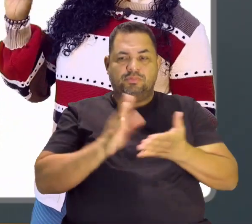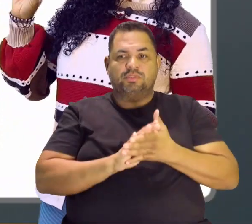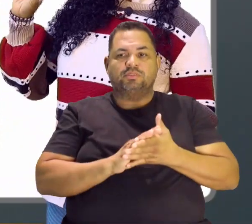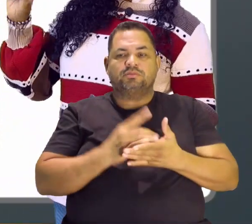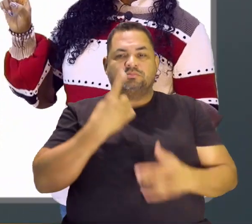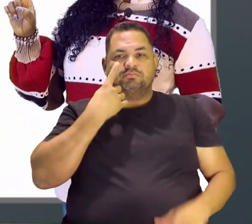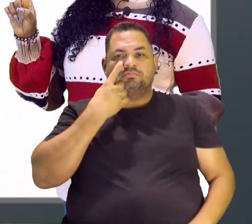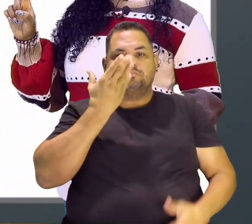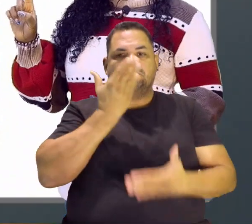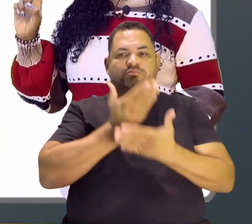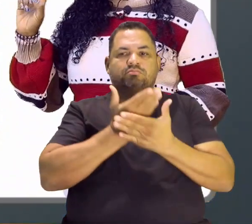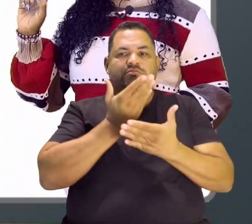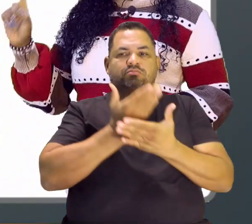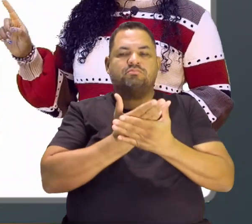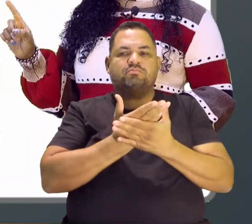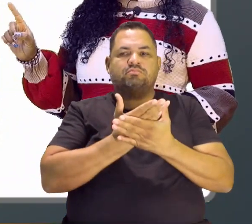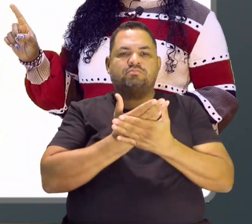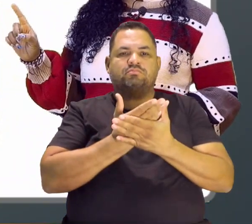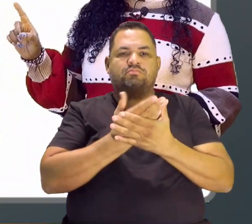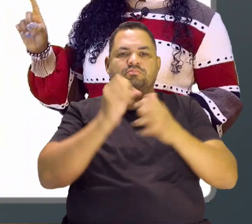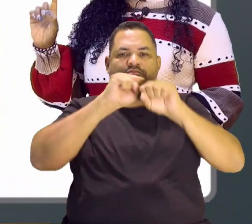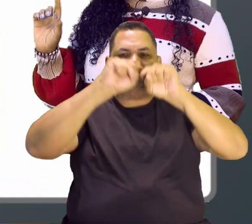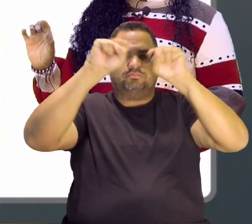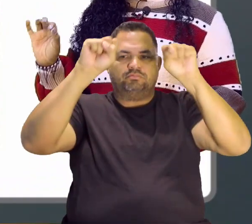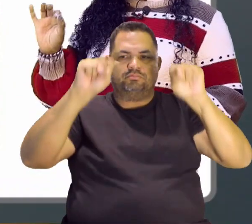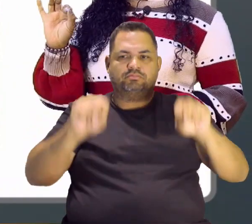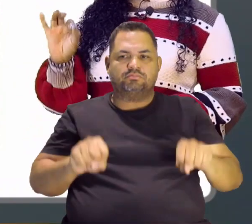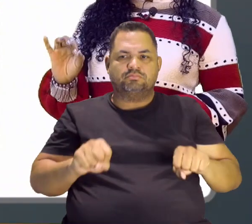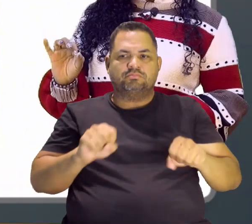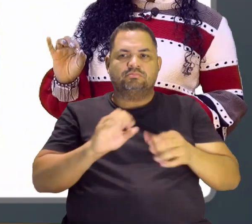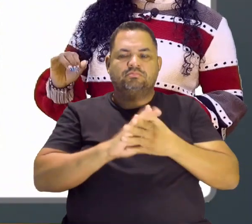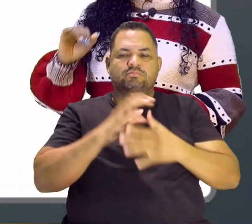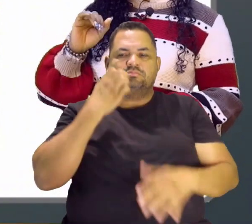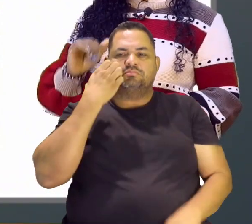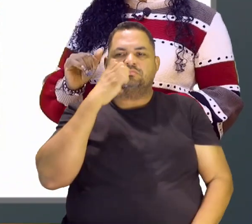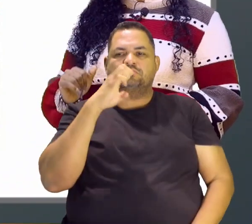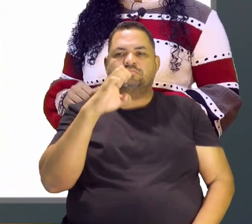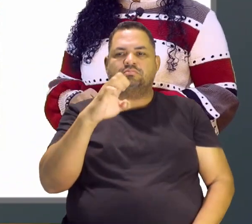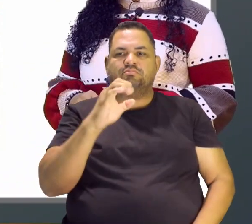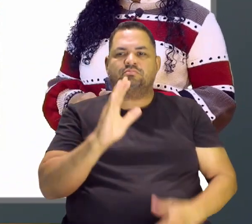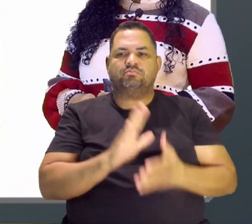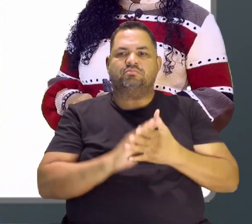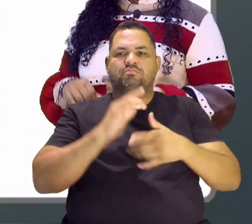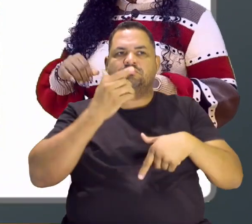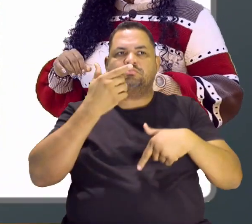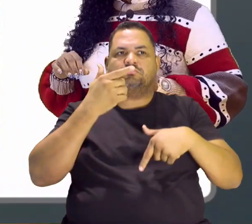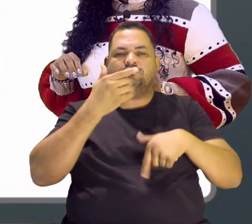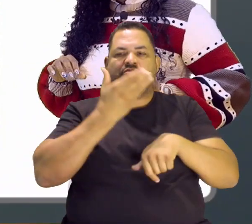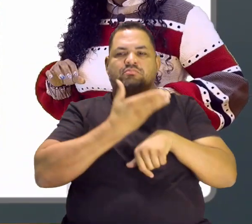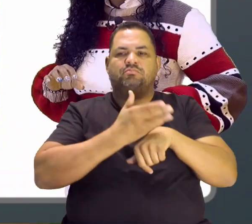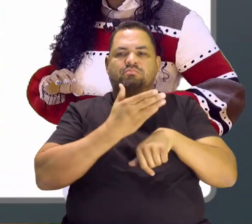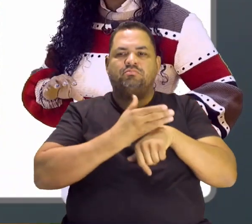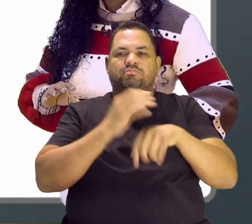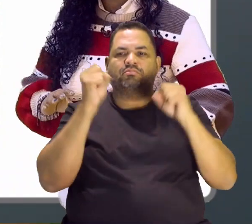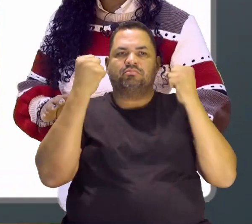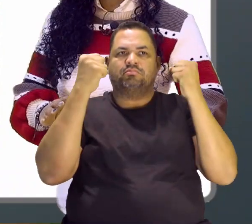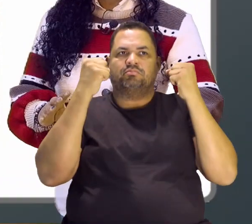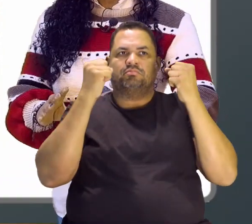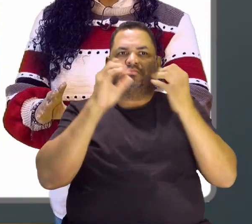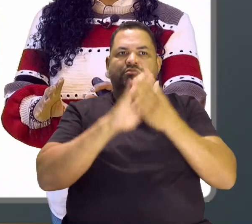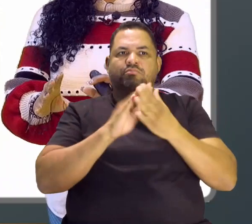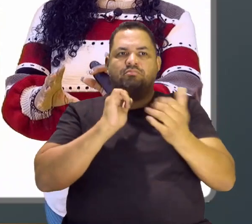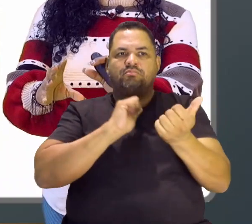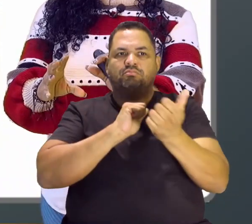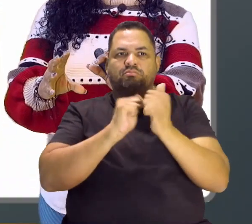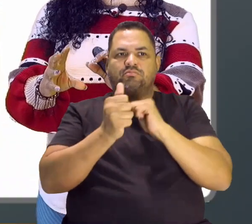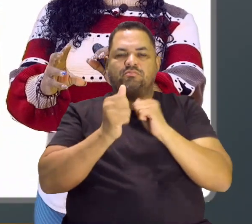pouquinho sobre os sistemas de energia na atividade física e no esporte. Então agora a gente vai focar um